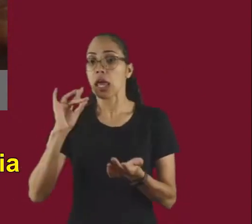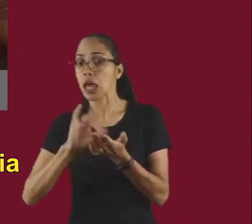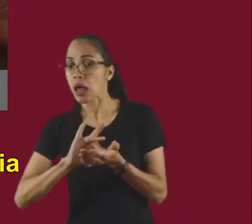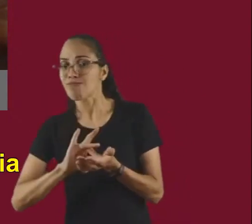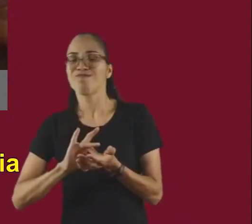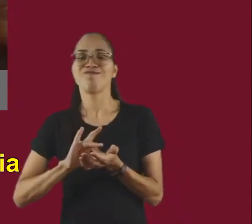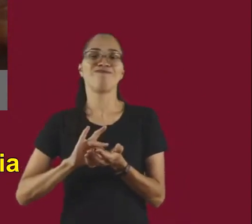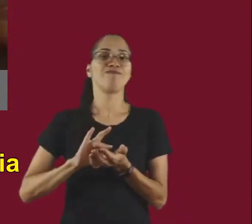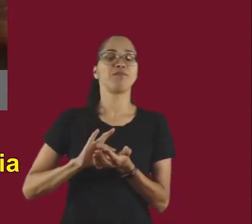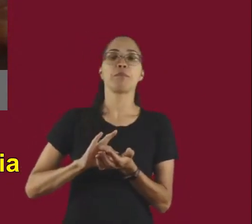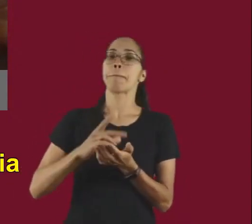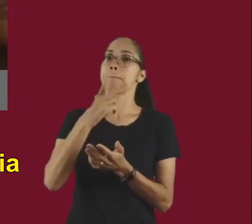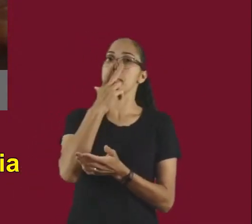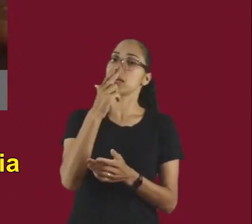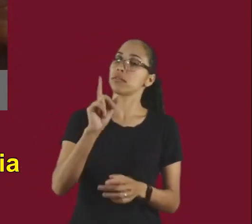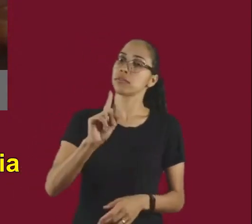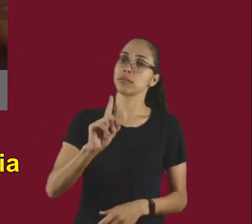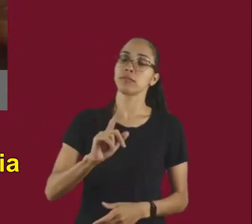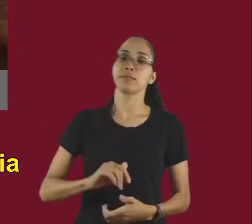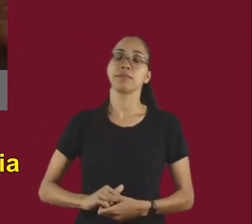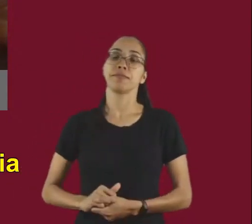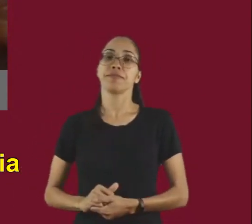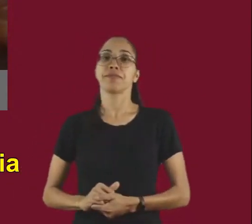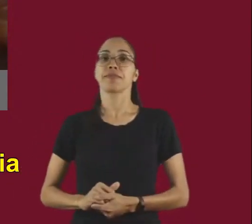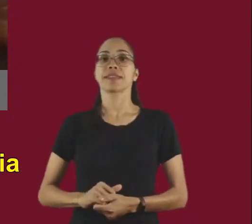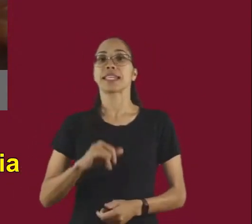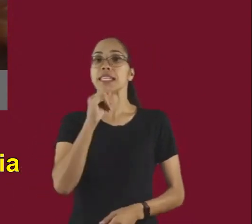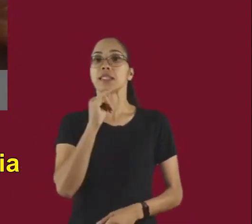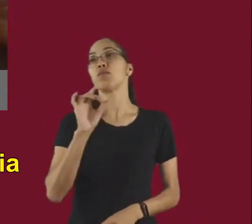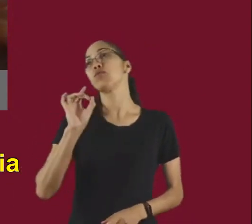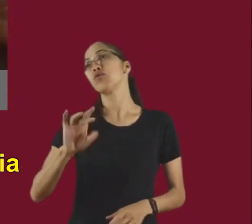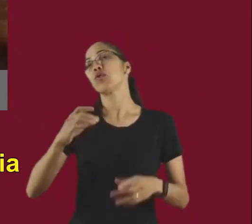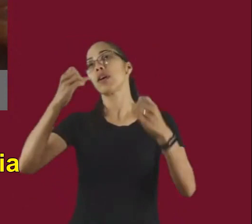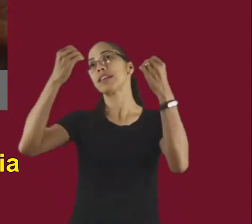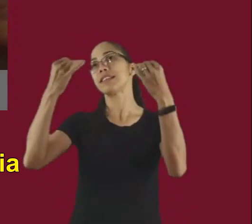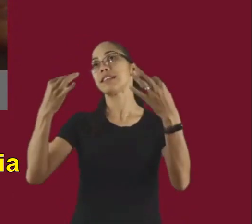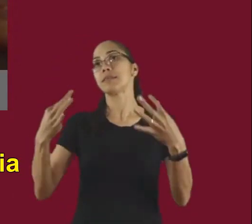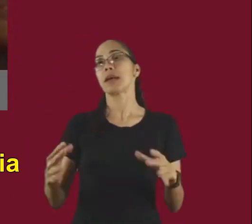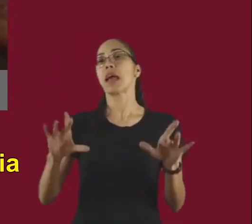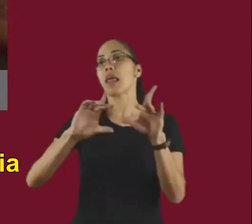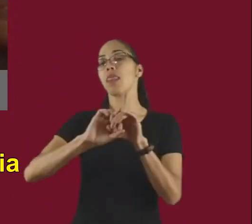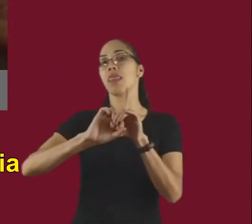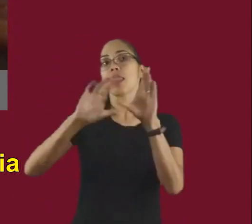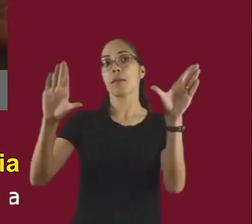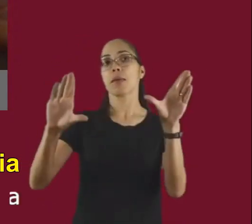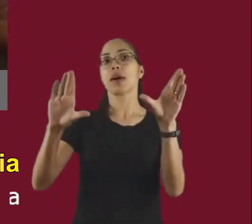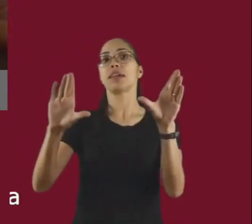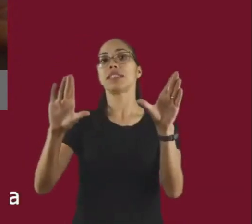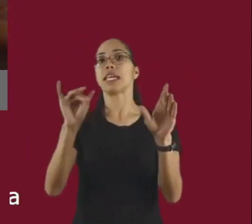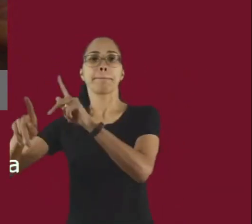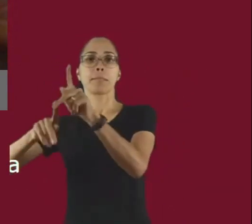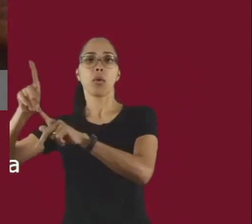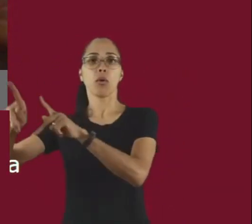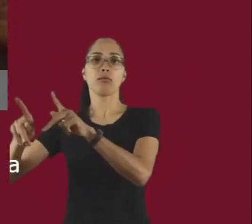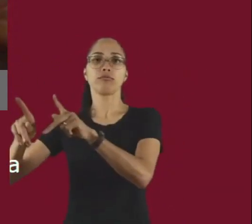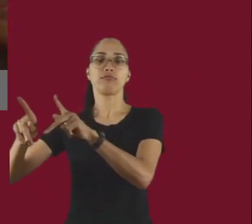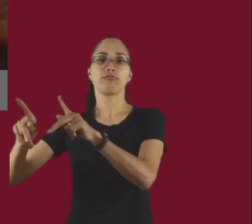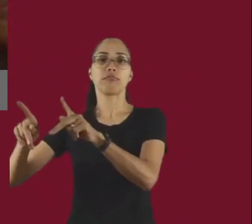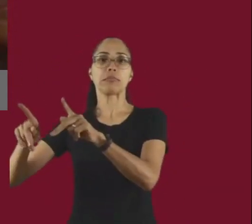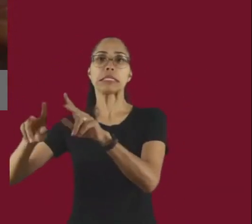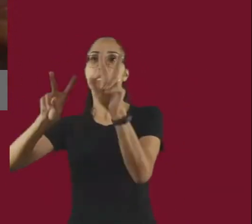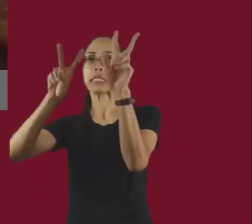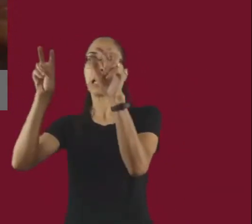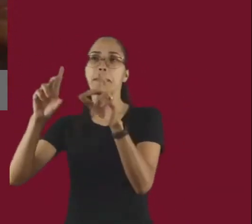Mas além de a gente só poder falar em democracia se abarcar o conjunto da população, não faz